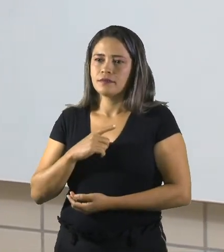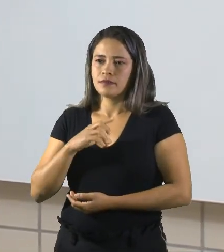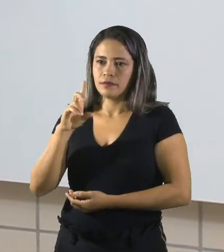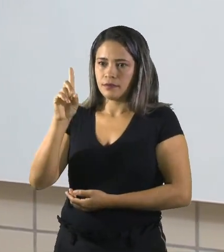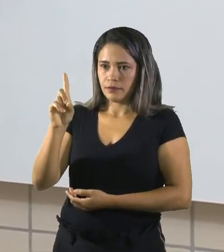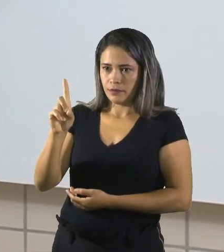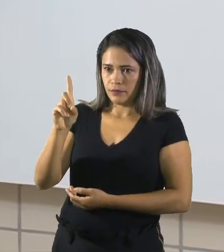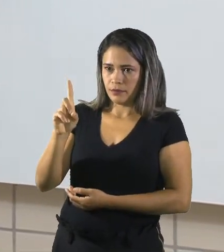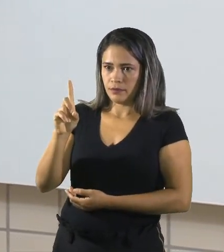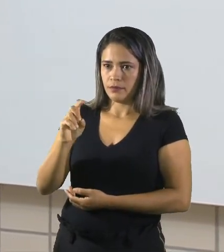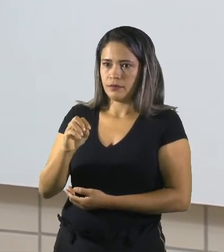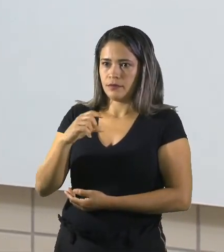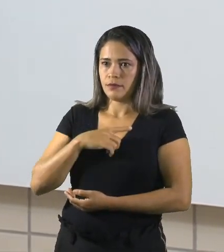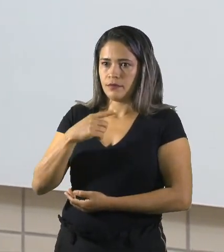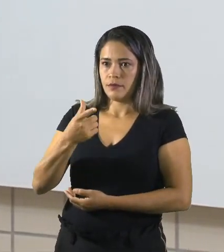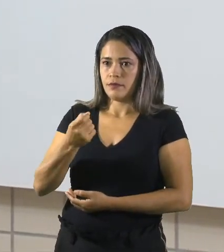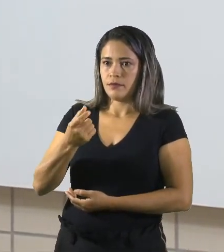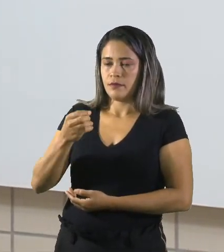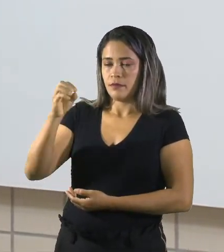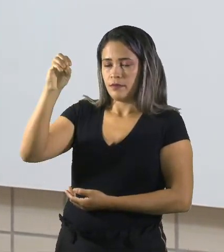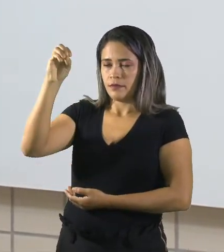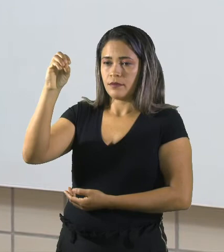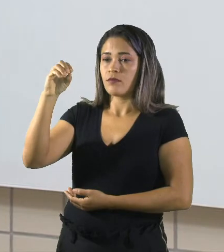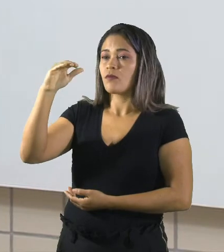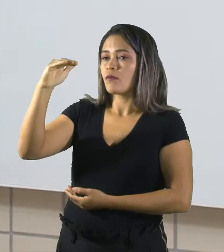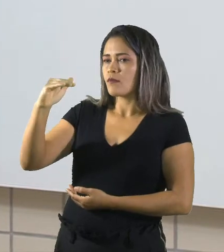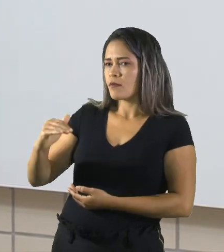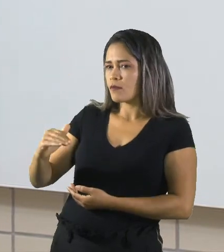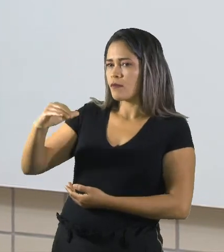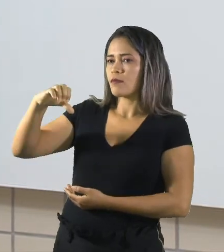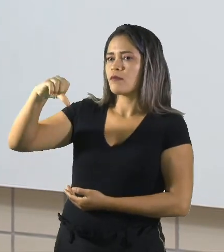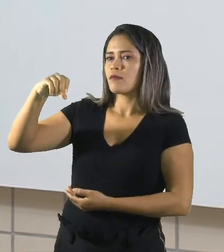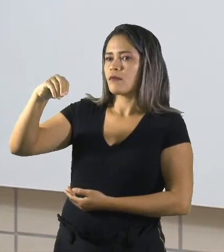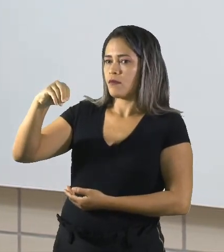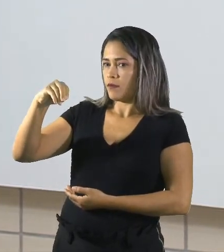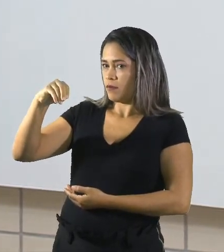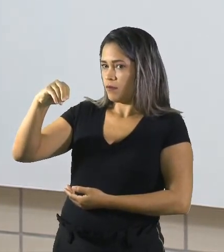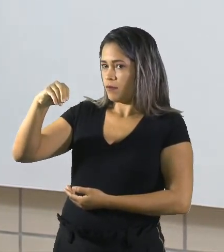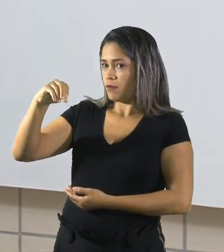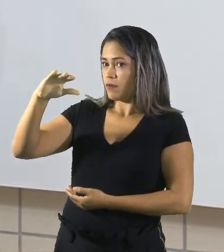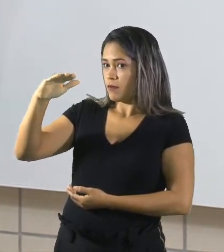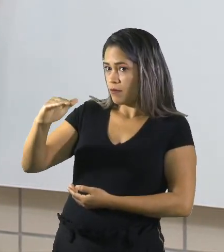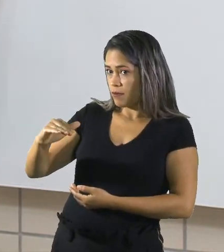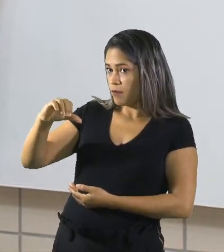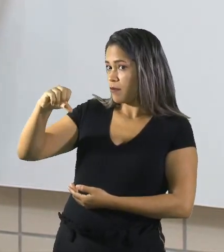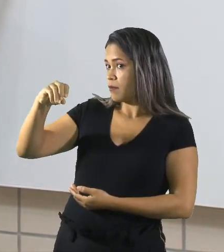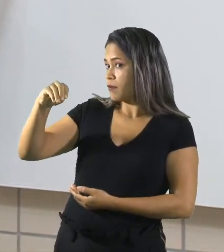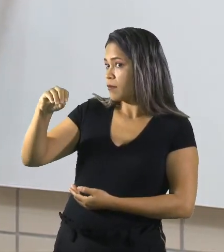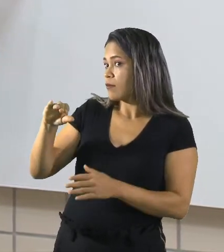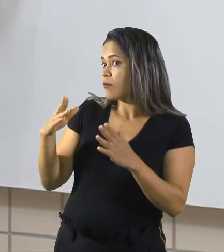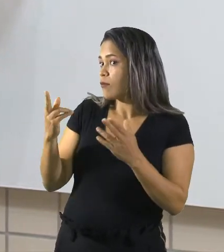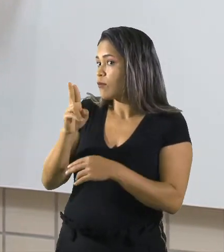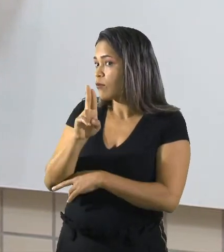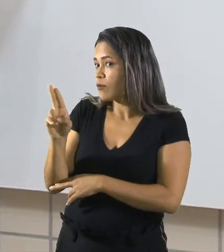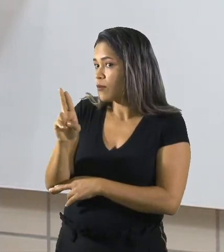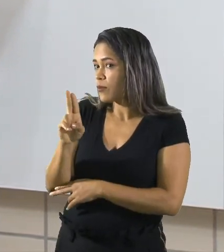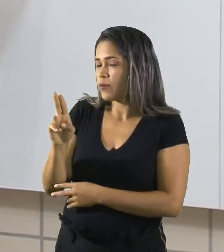20 graus. 20 graus é menor do que 90. Se é menor do que 90, então ele